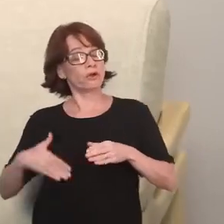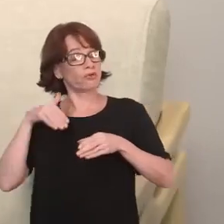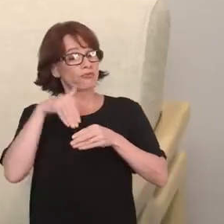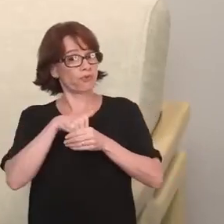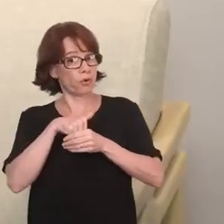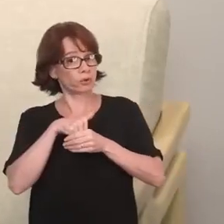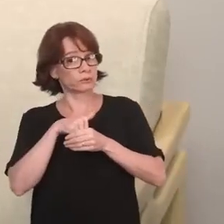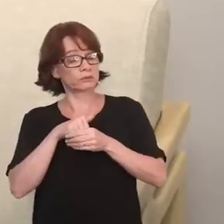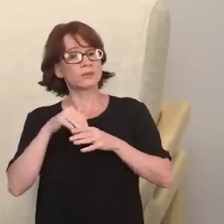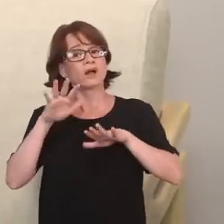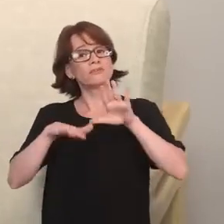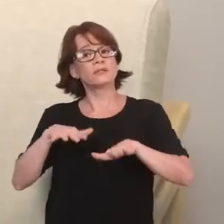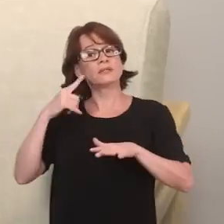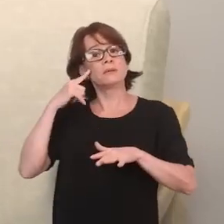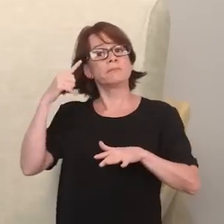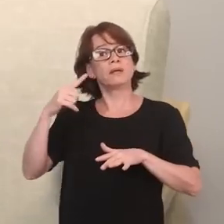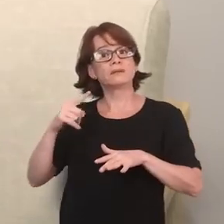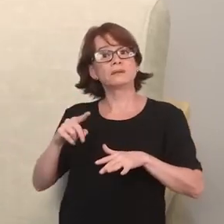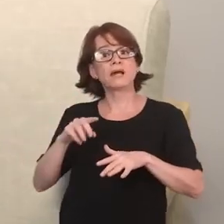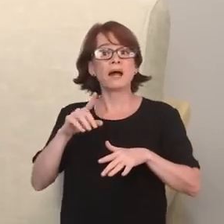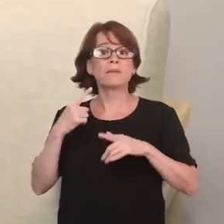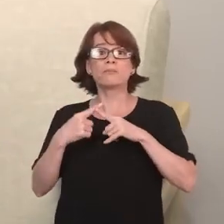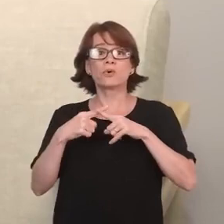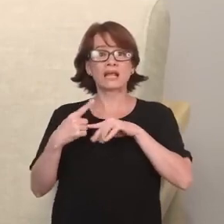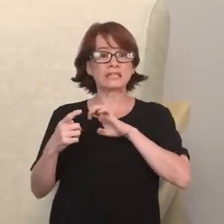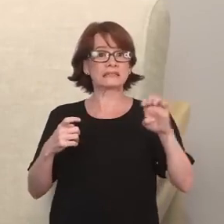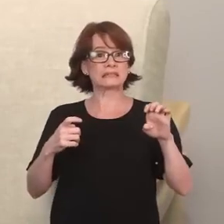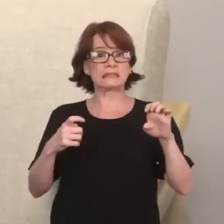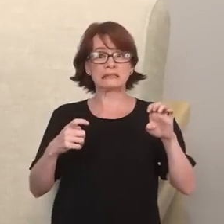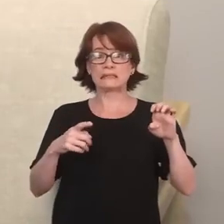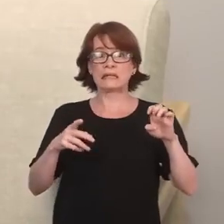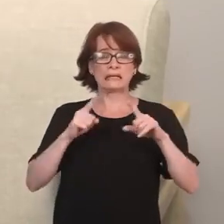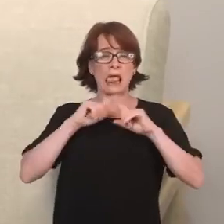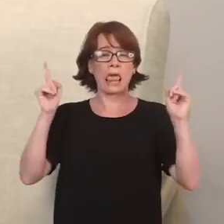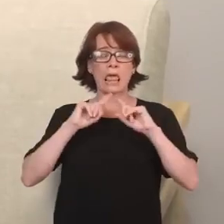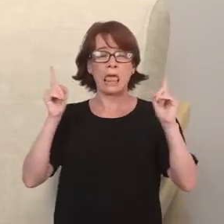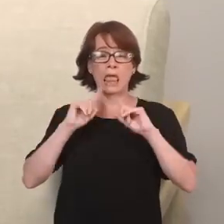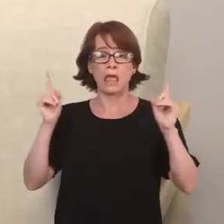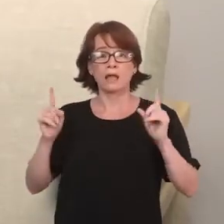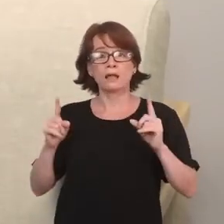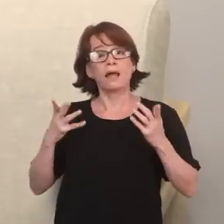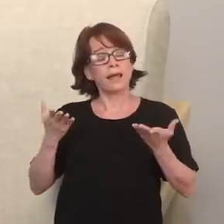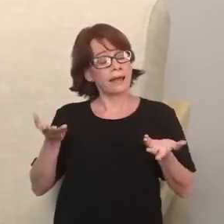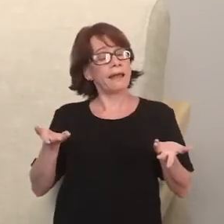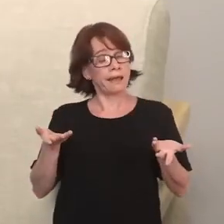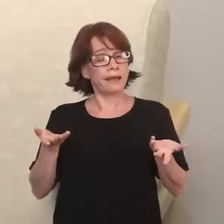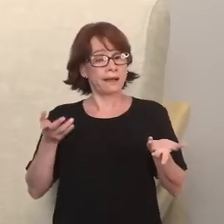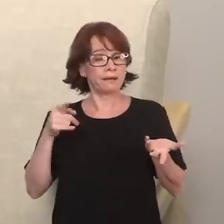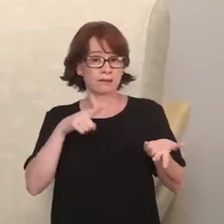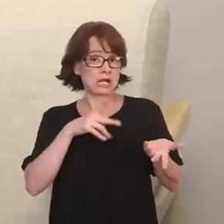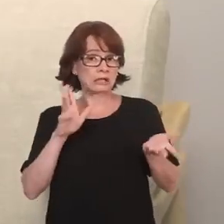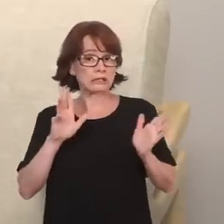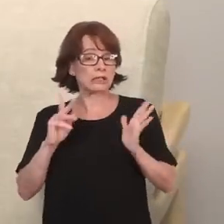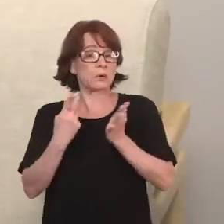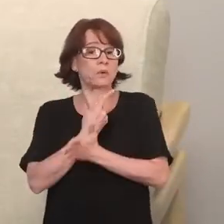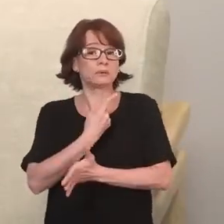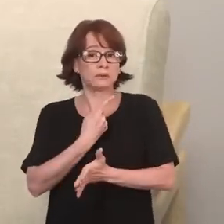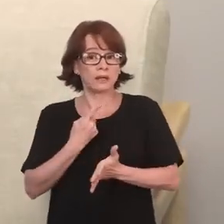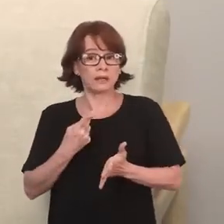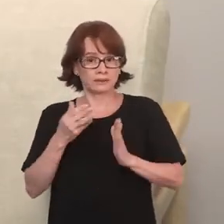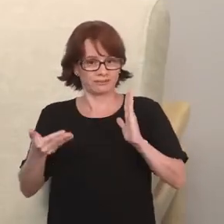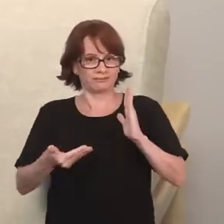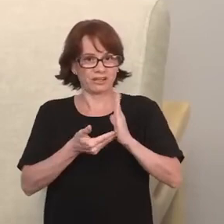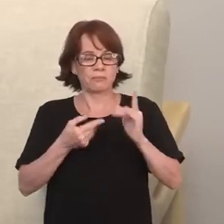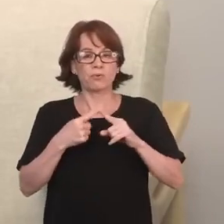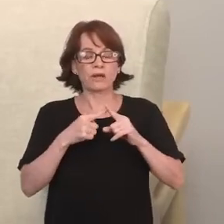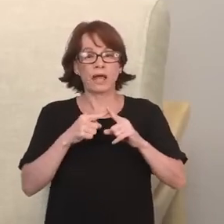questão de estratégia, porque você fala muito, usa muito o recurso da fala lá na Câmara dos Deputados para você